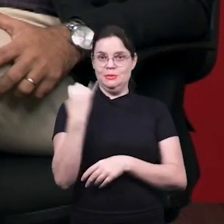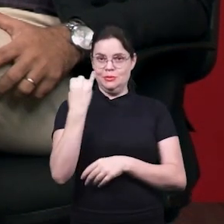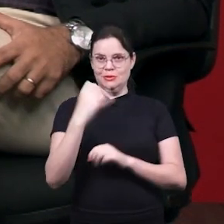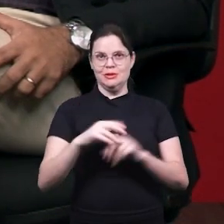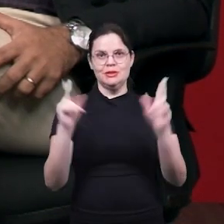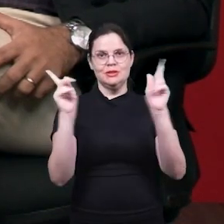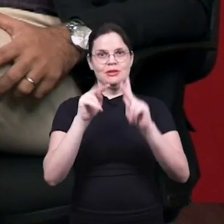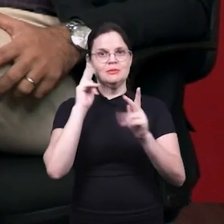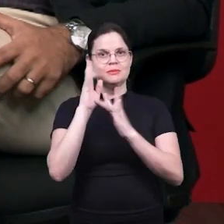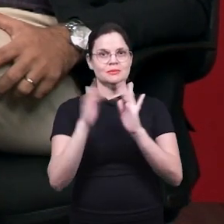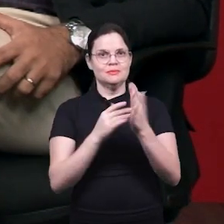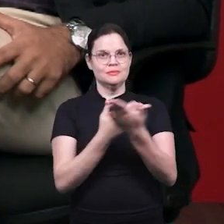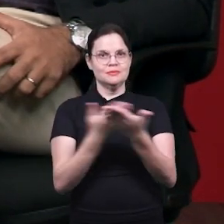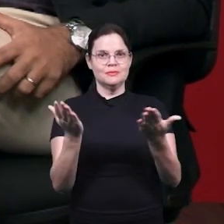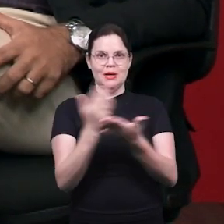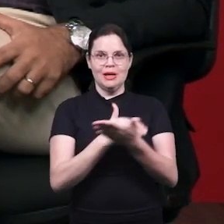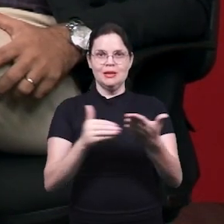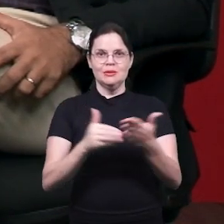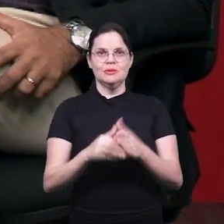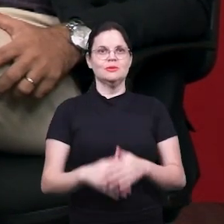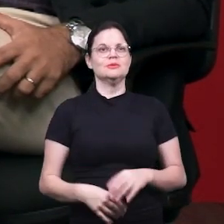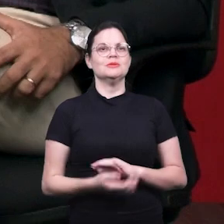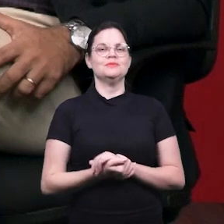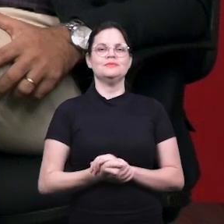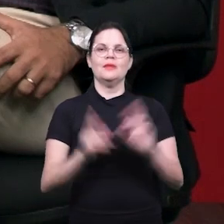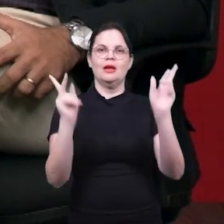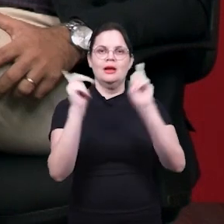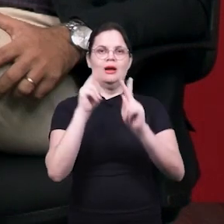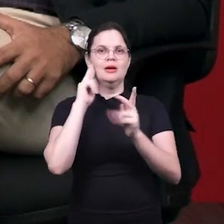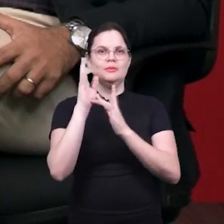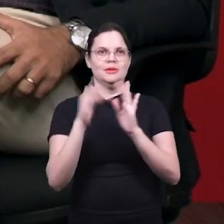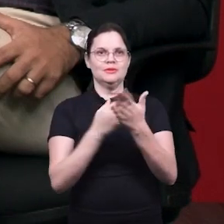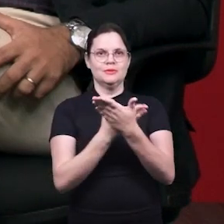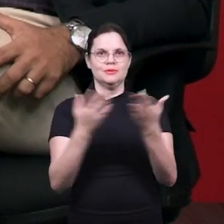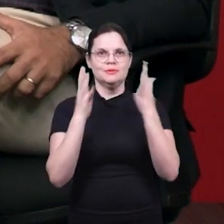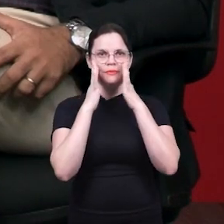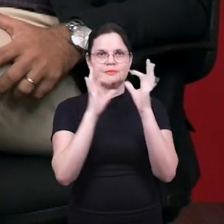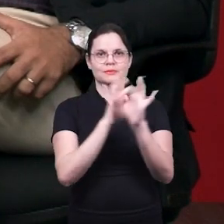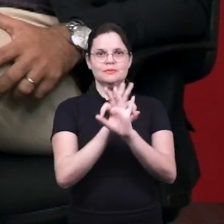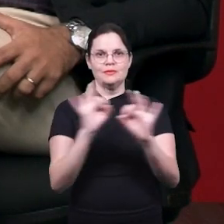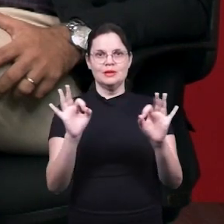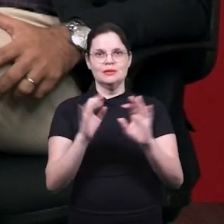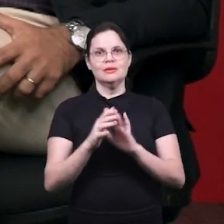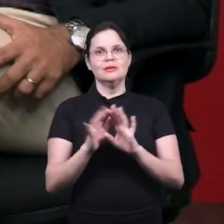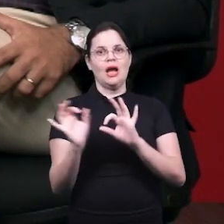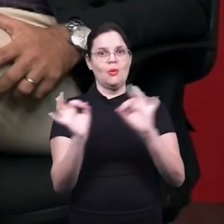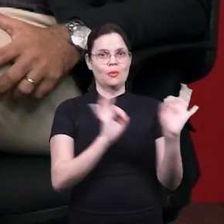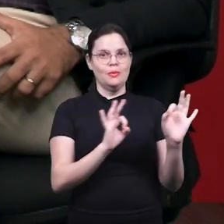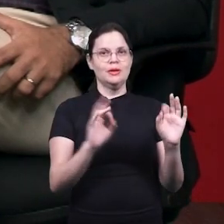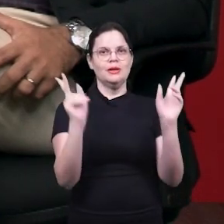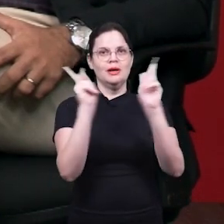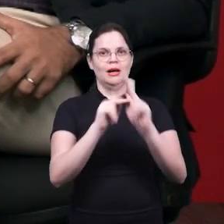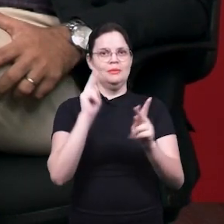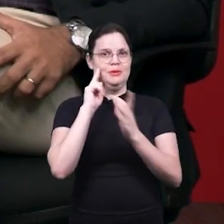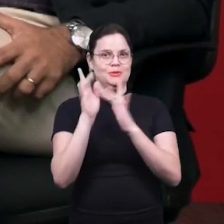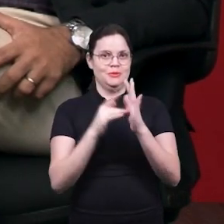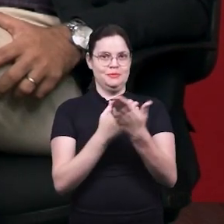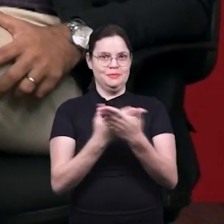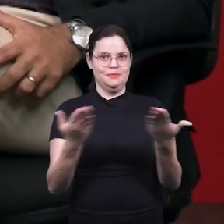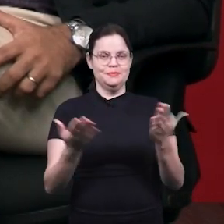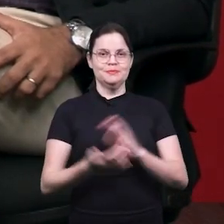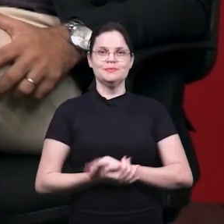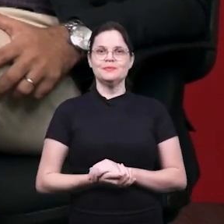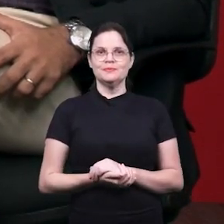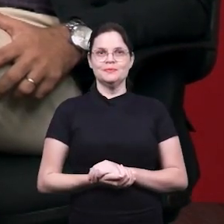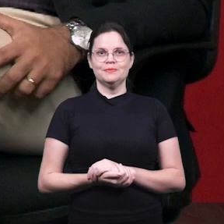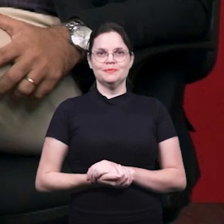aqui. Pai do Senhor a todos, Pai do Senhor pastor Antônio Carlos. Pai do Senhor aos irmãos que acompanham. Pai do Senhor Vinícius. Amém. Pai do Senhor